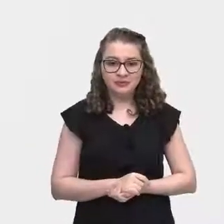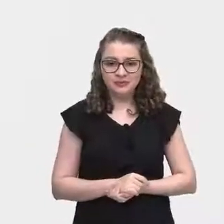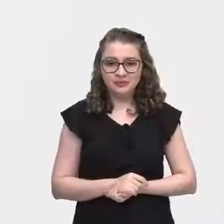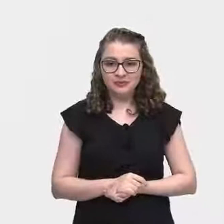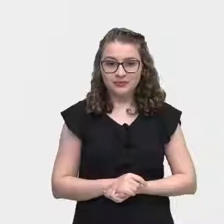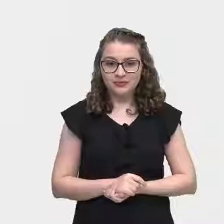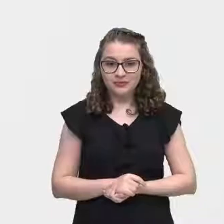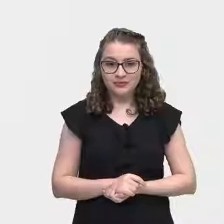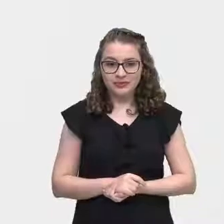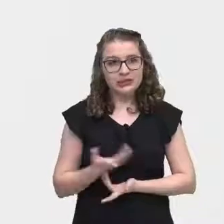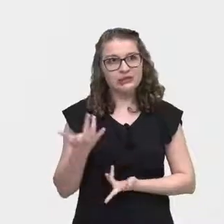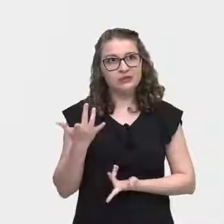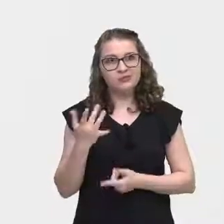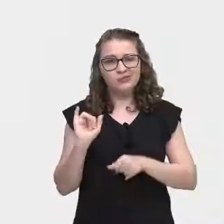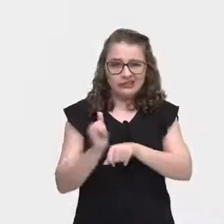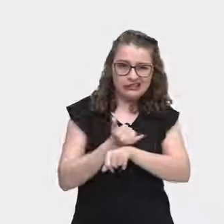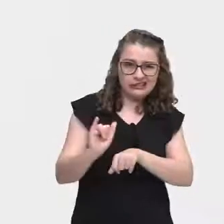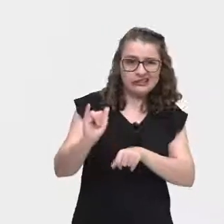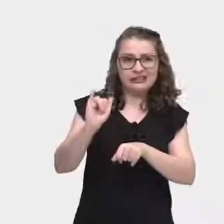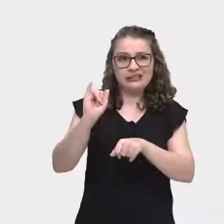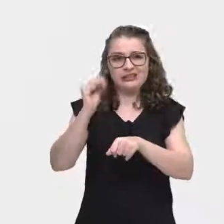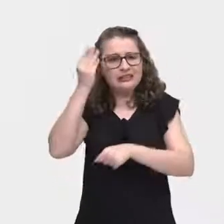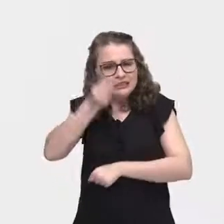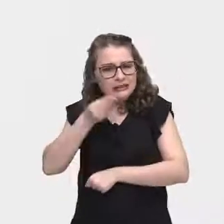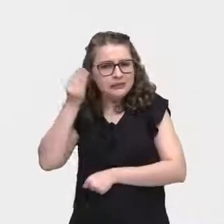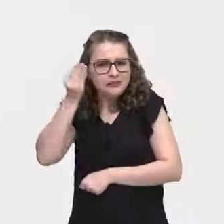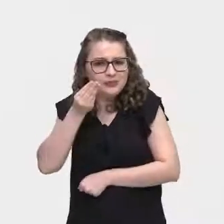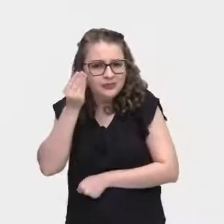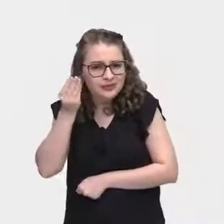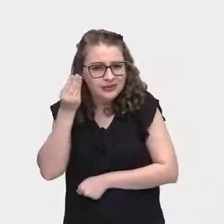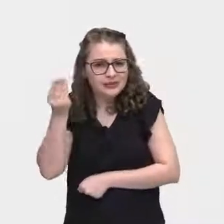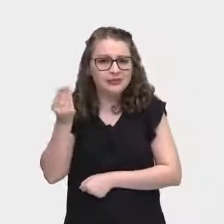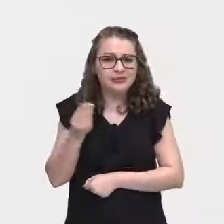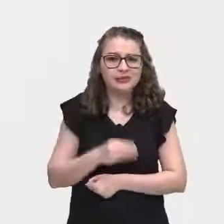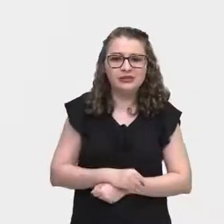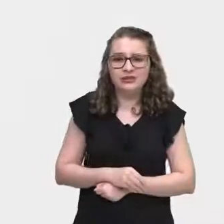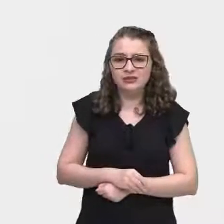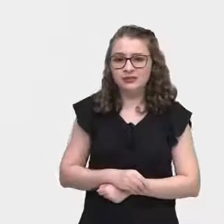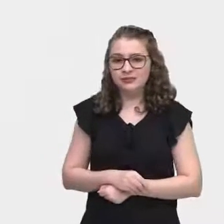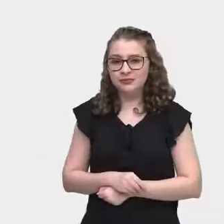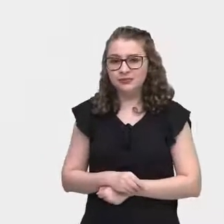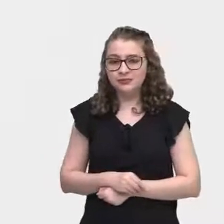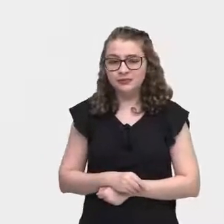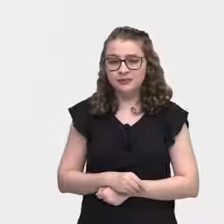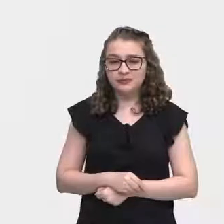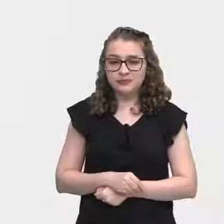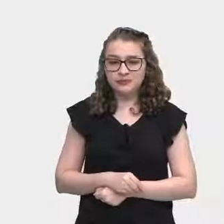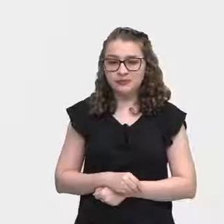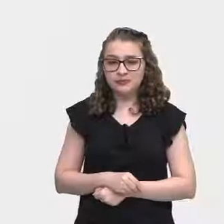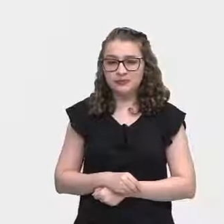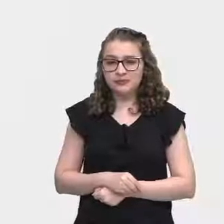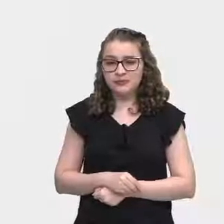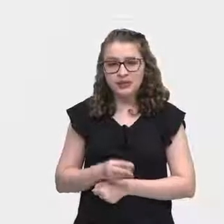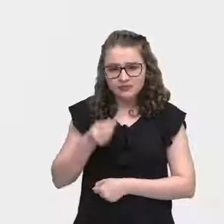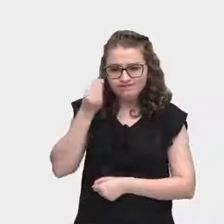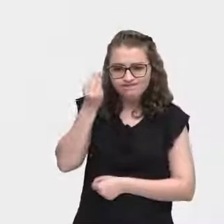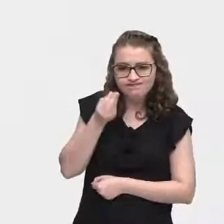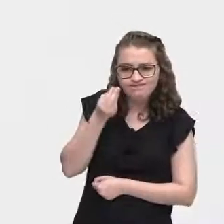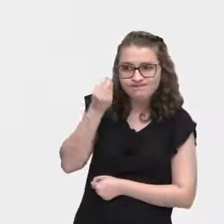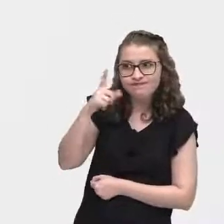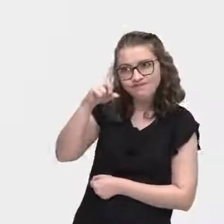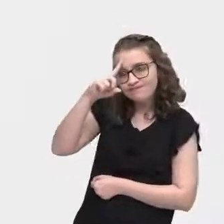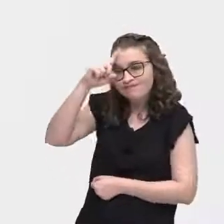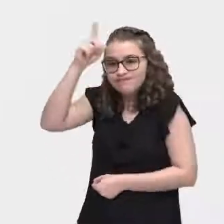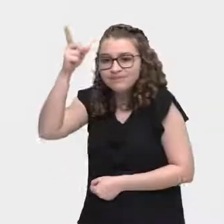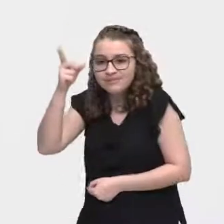será testando hipóteses pela experimentação? Você sabe que a experimentação, as hipóteses